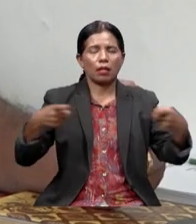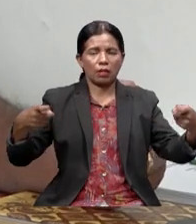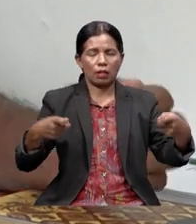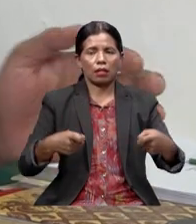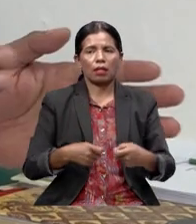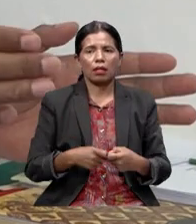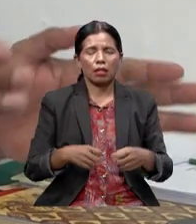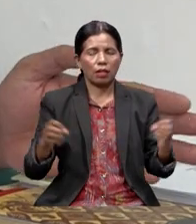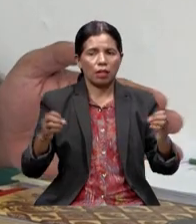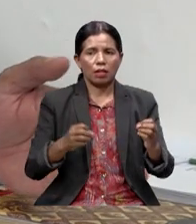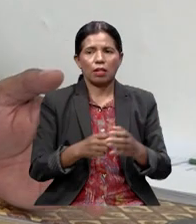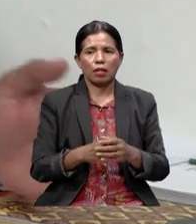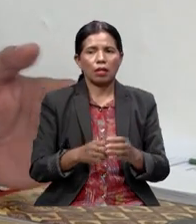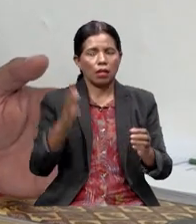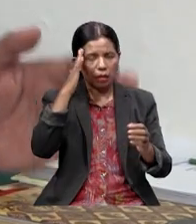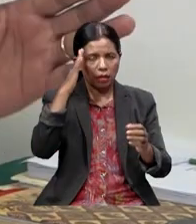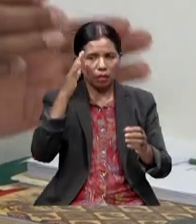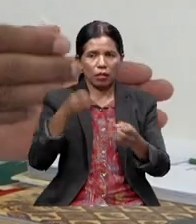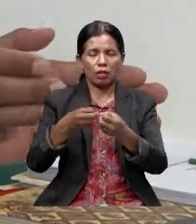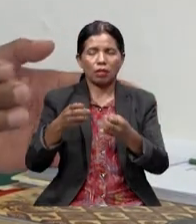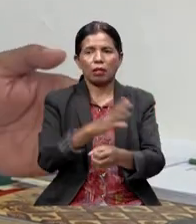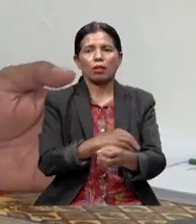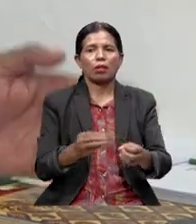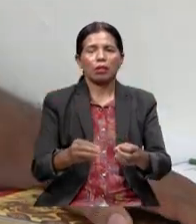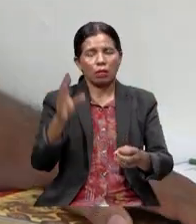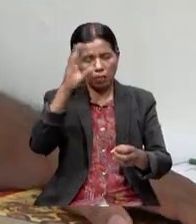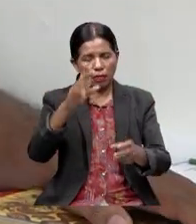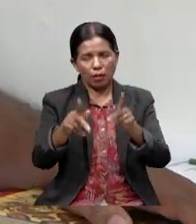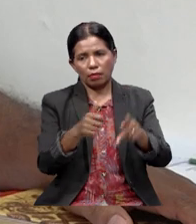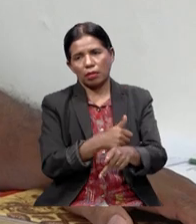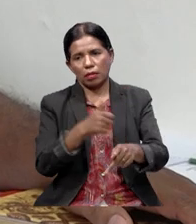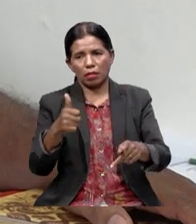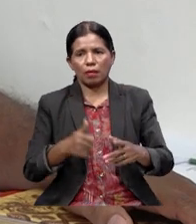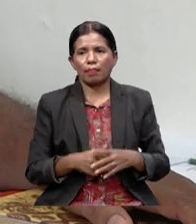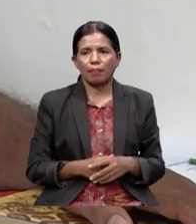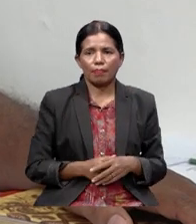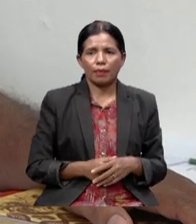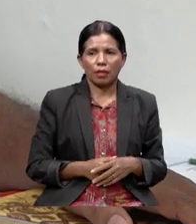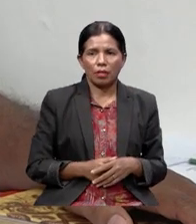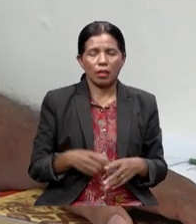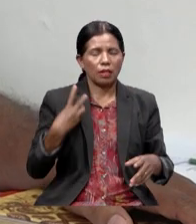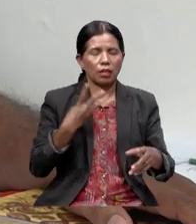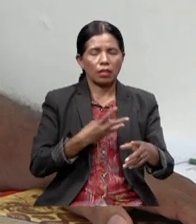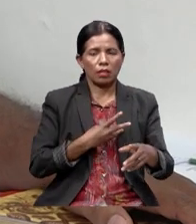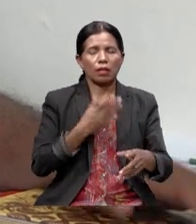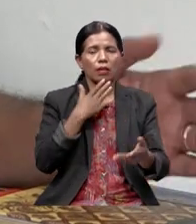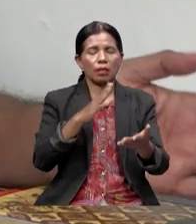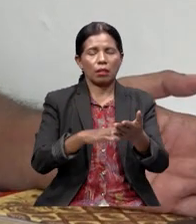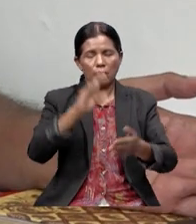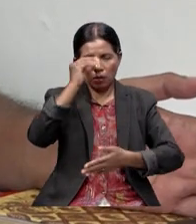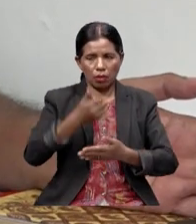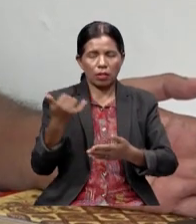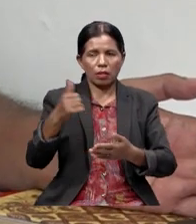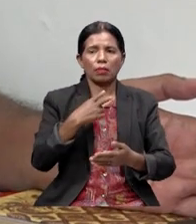ladung iha mora la iha hanoi para usik fal malu anta ba buka fal emaselo entre ruane anta ida ni konsekuensia ba ni wanser ni wanser